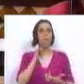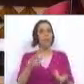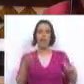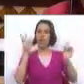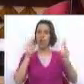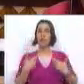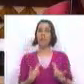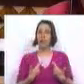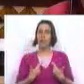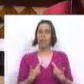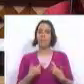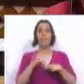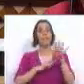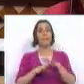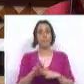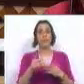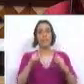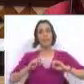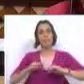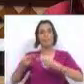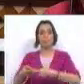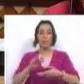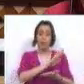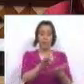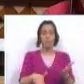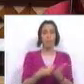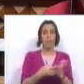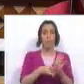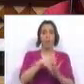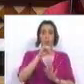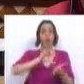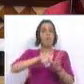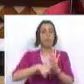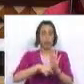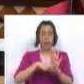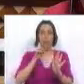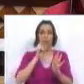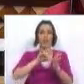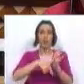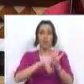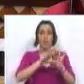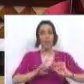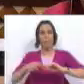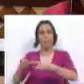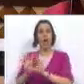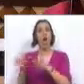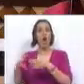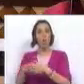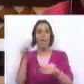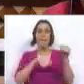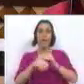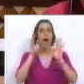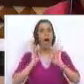disponibilidade para fazer baixar esta proposta de lei, este projeto de lei, aliás, à Comissão, sem